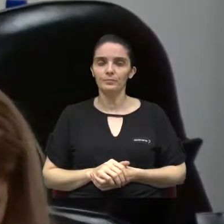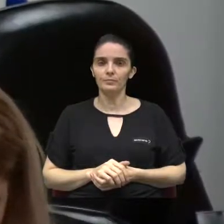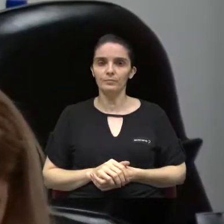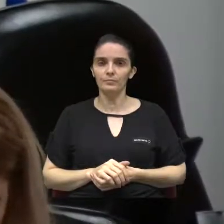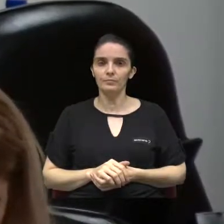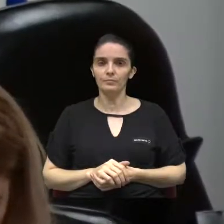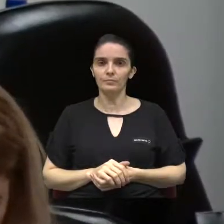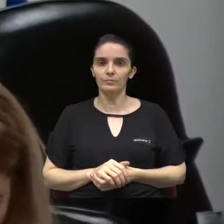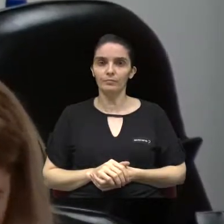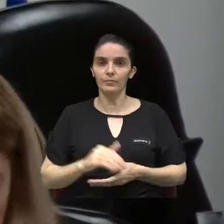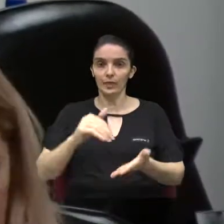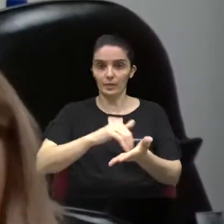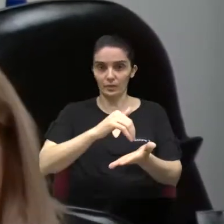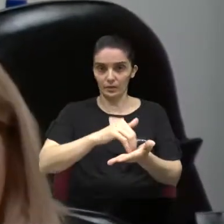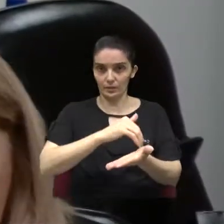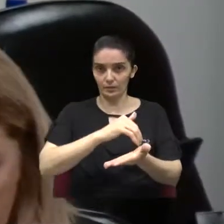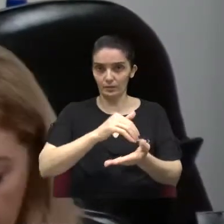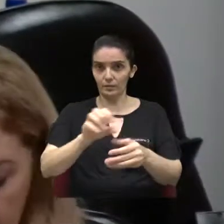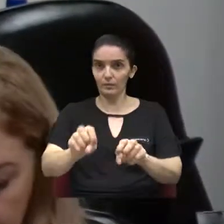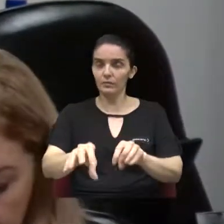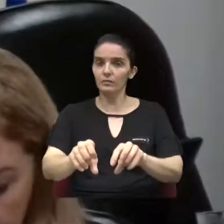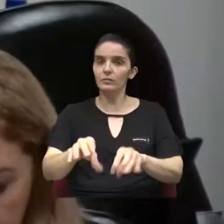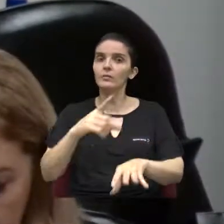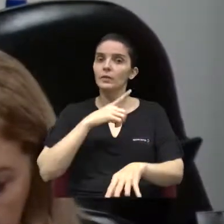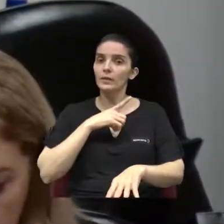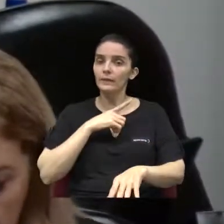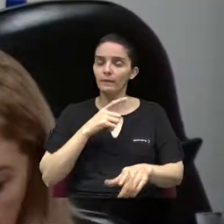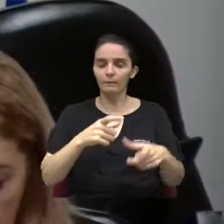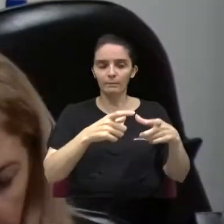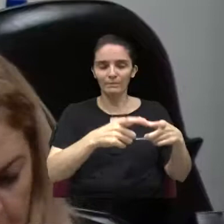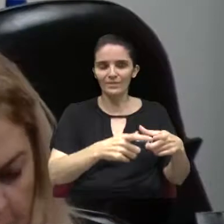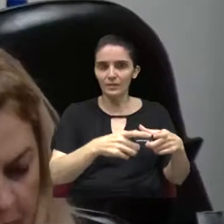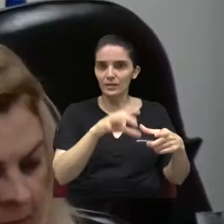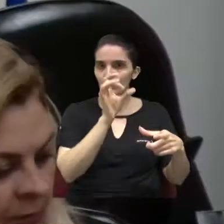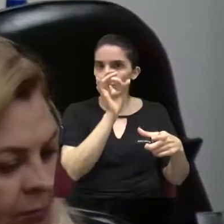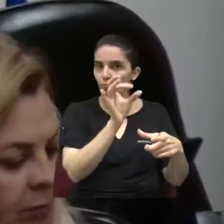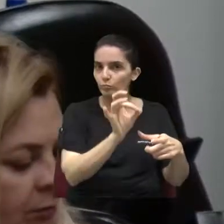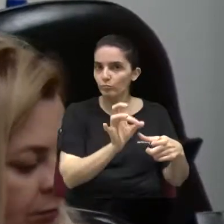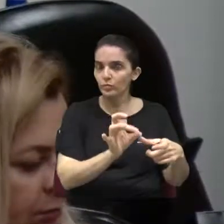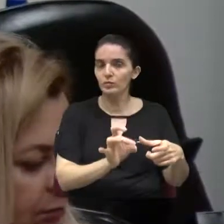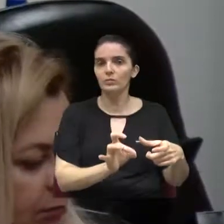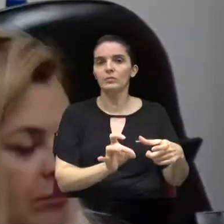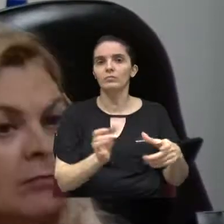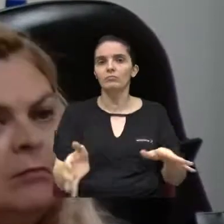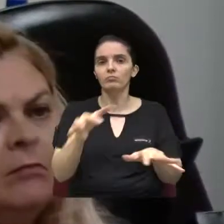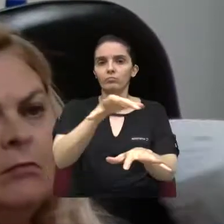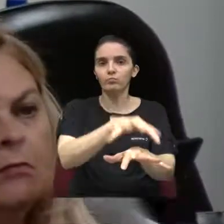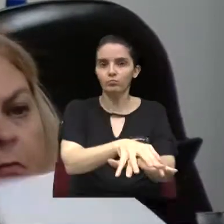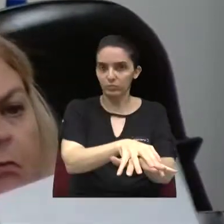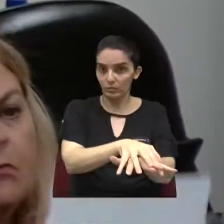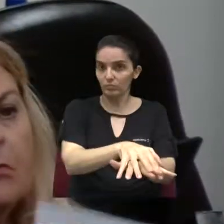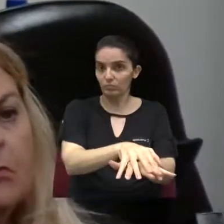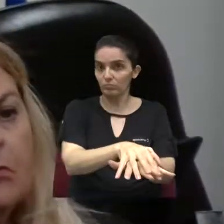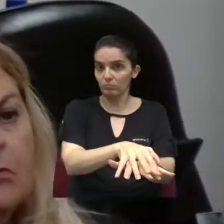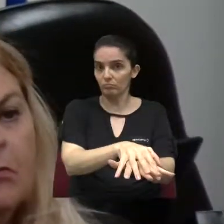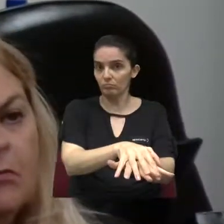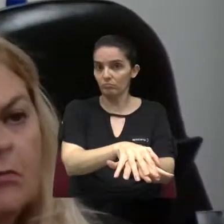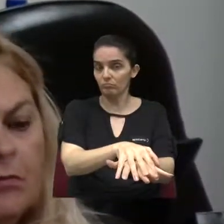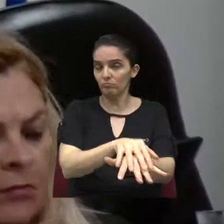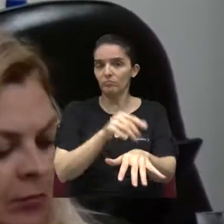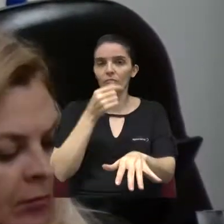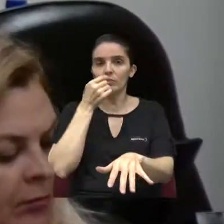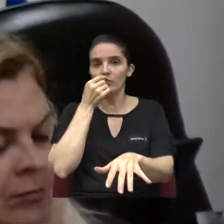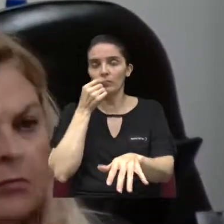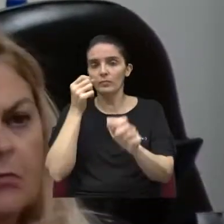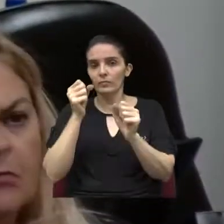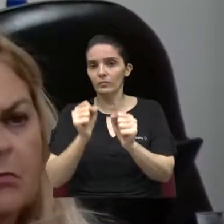dentro da Secretaria de Educação tem um setor específico com relação à inclusão. Inclusive, tenho até, eu posso